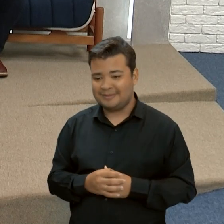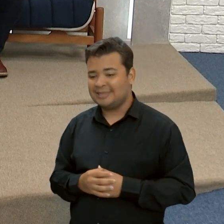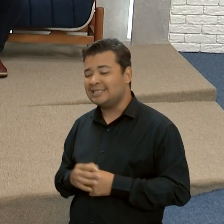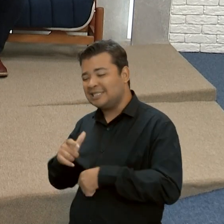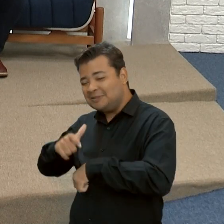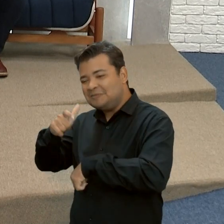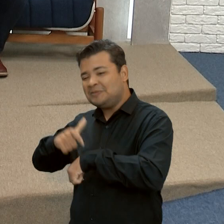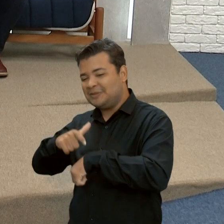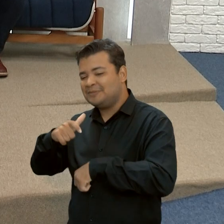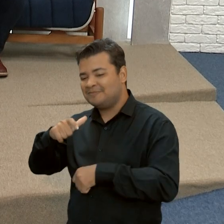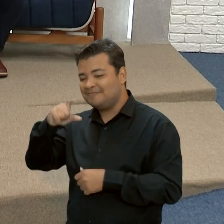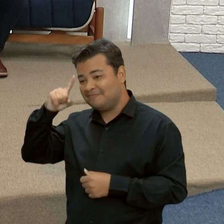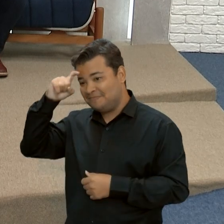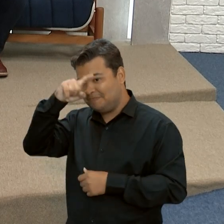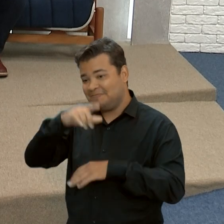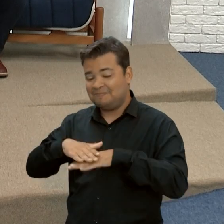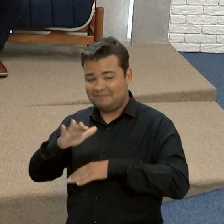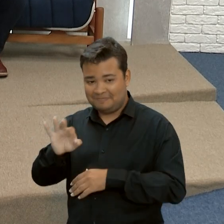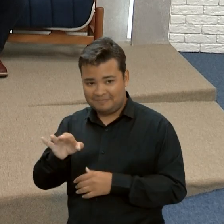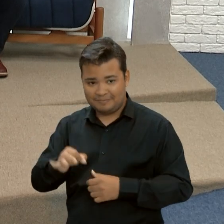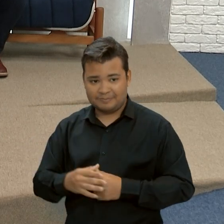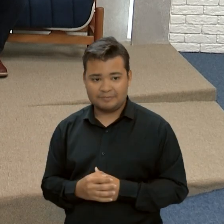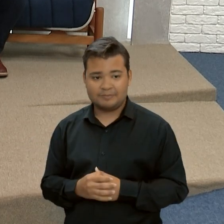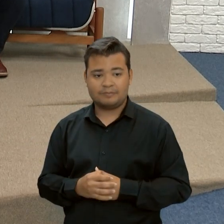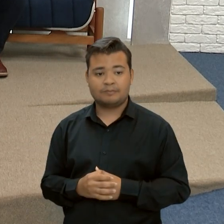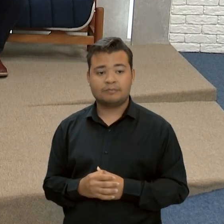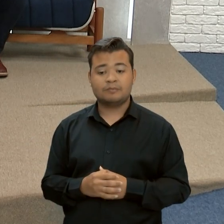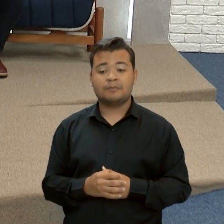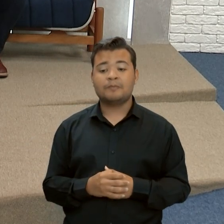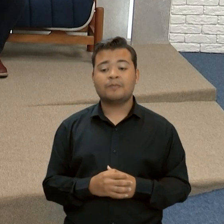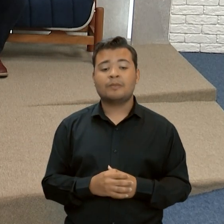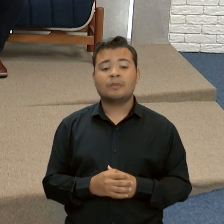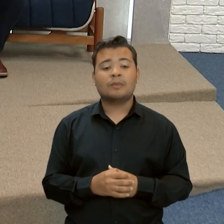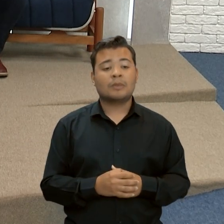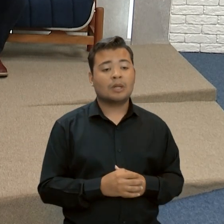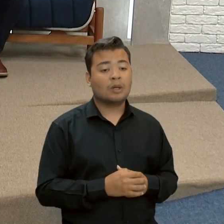mais complicada para se adaptar. E nós né? compramos, nós compramos